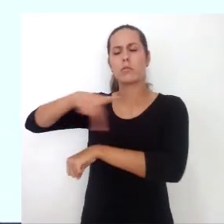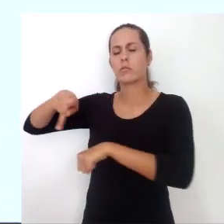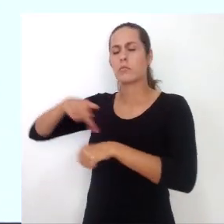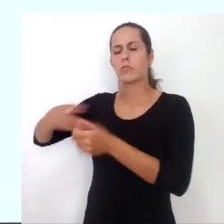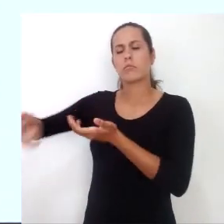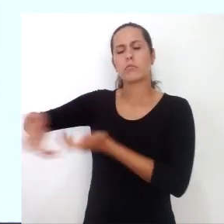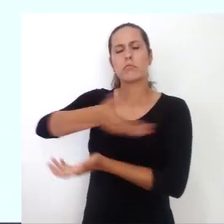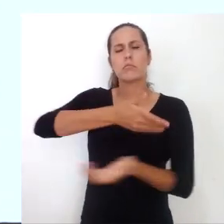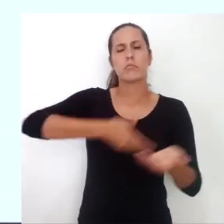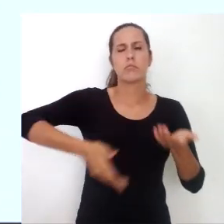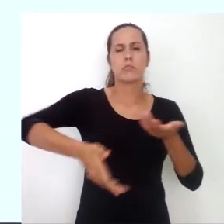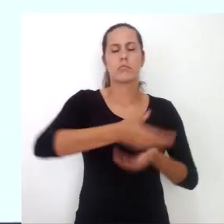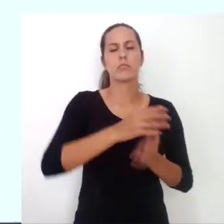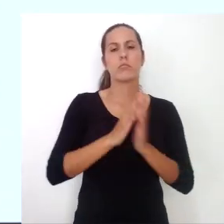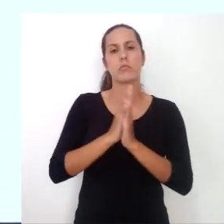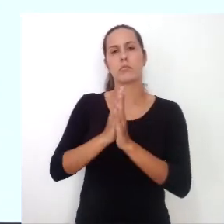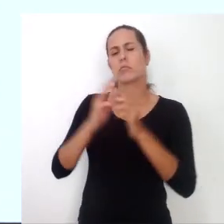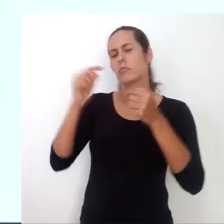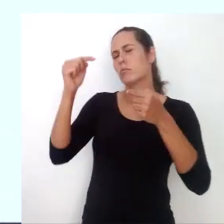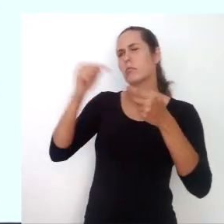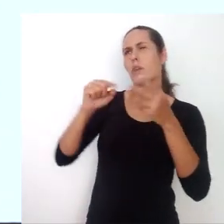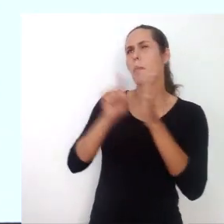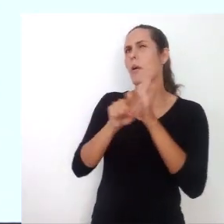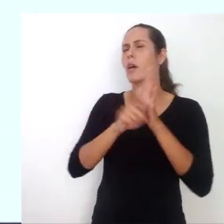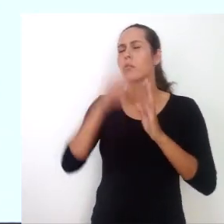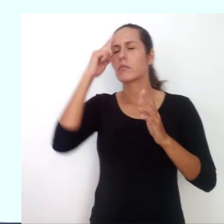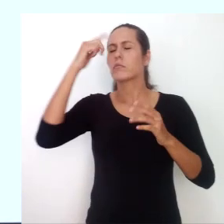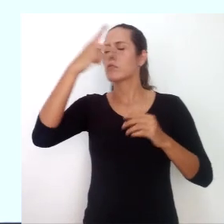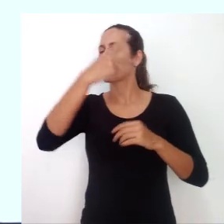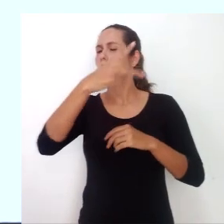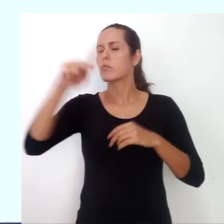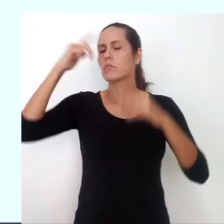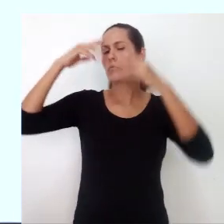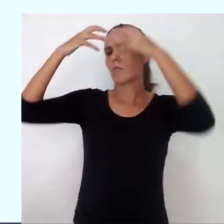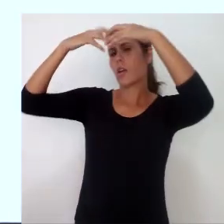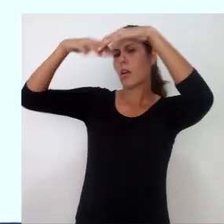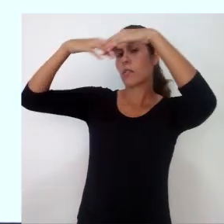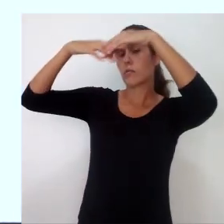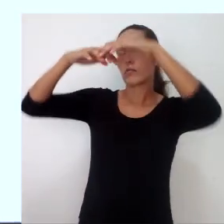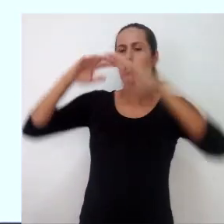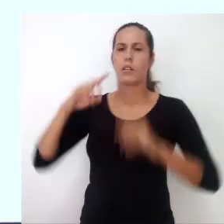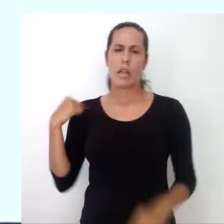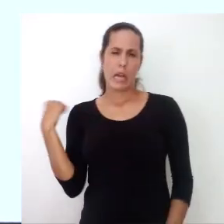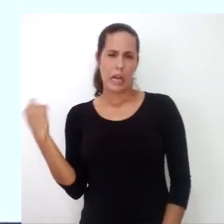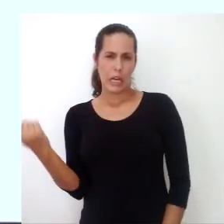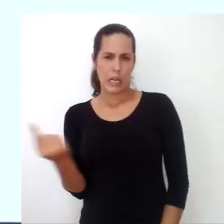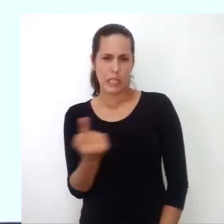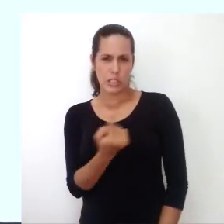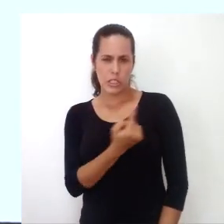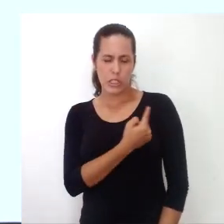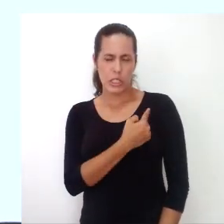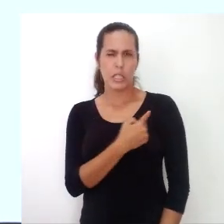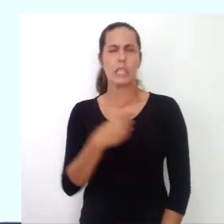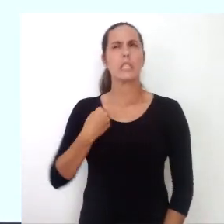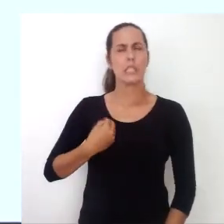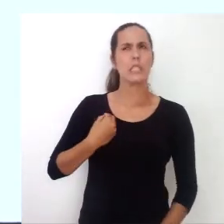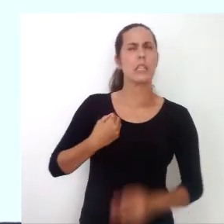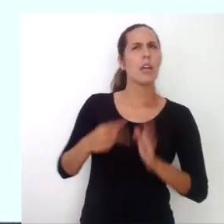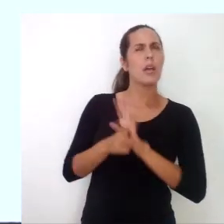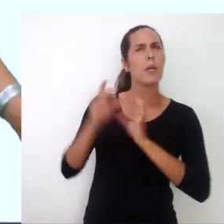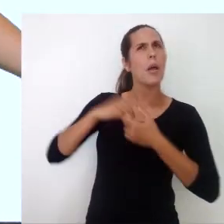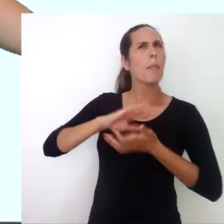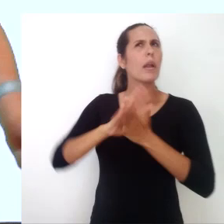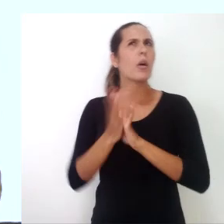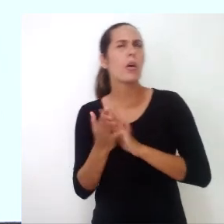Reflitam sobre as perguntas. Será que nós temos intolerância a algo?